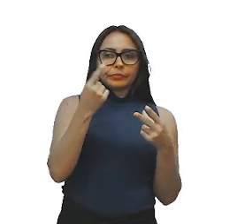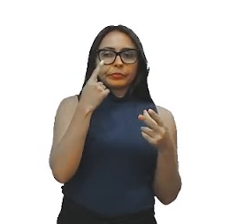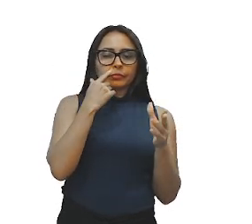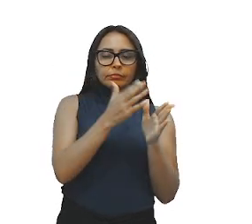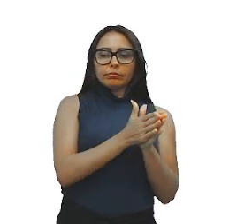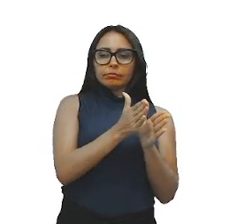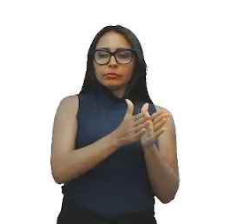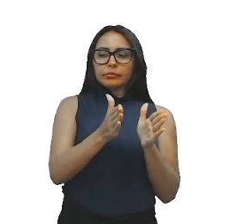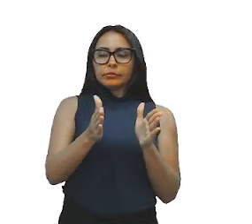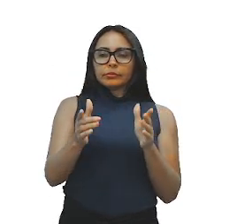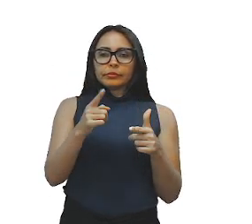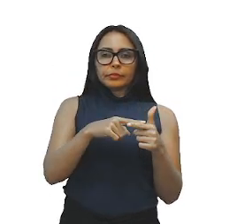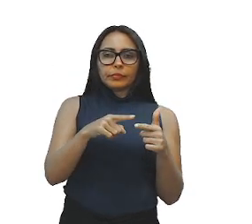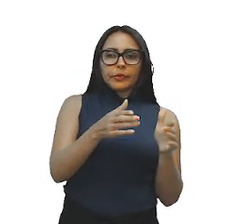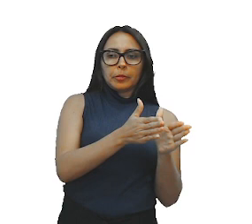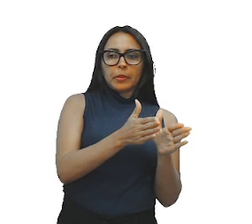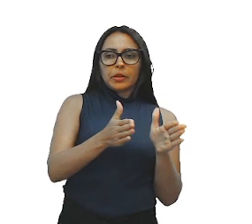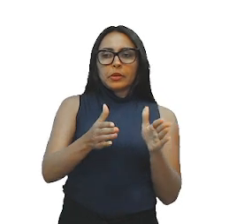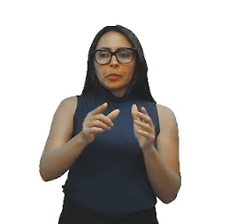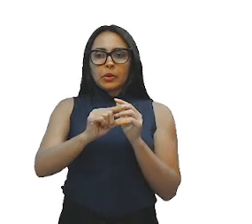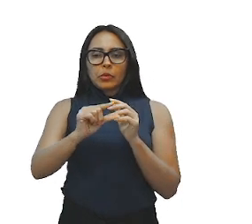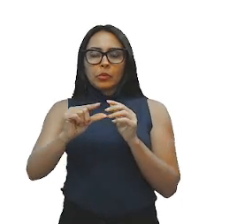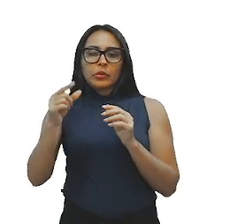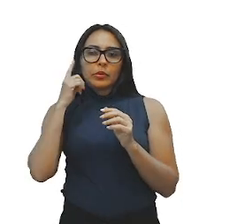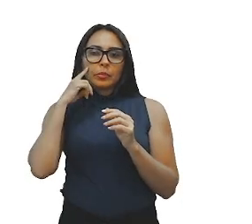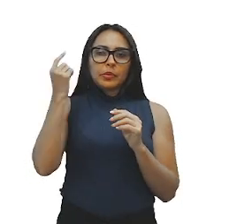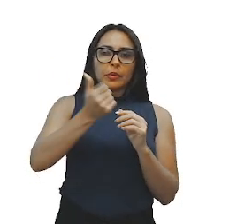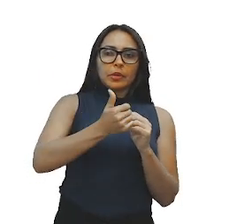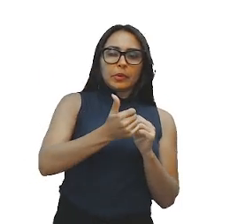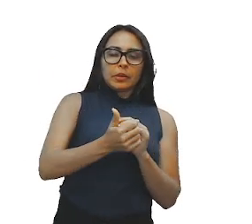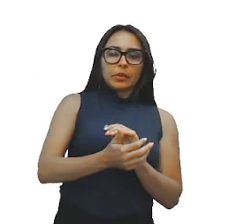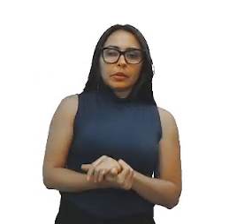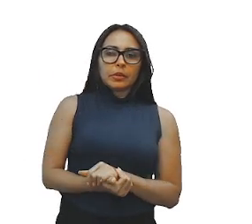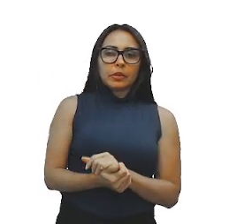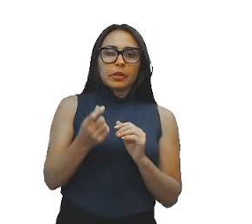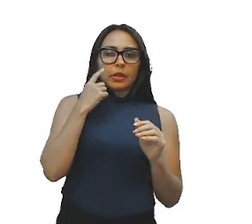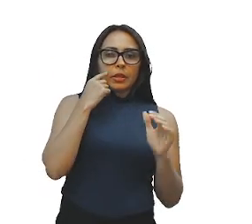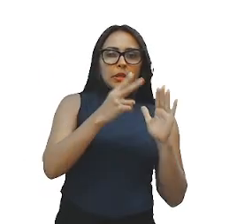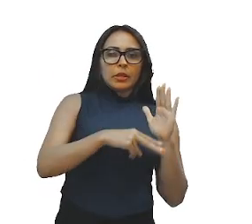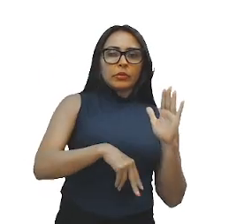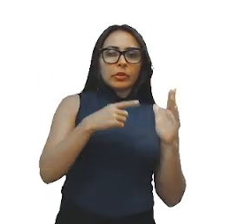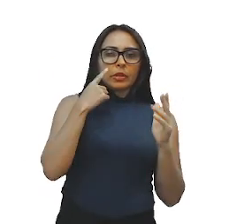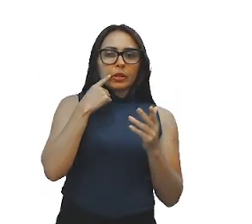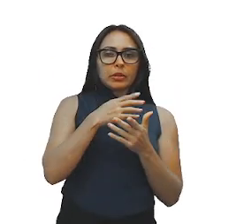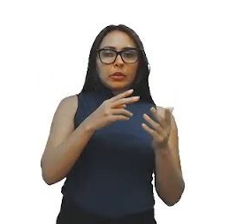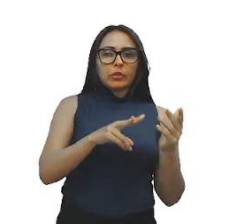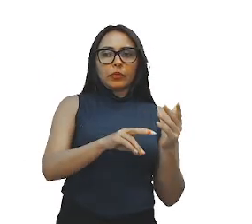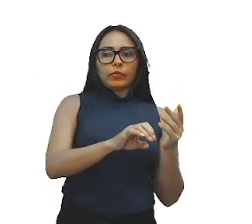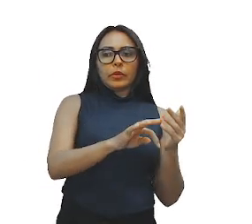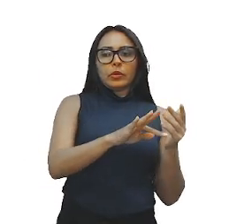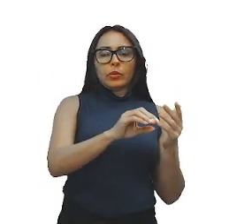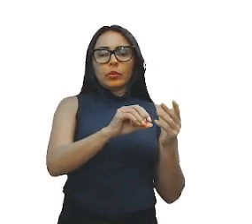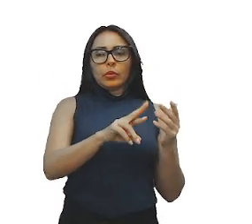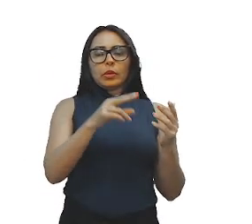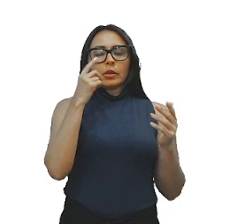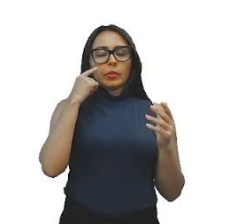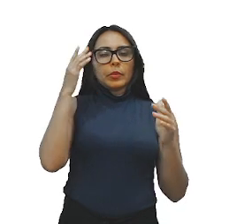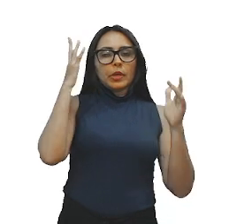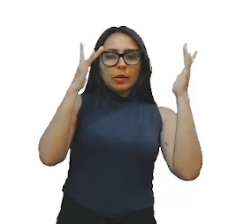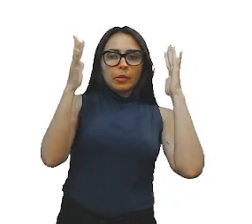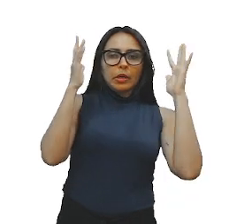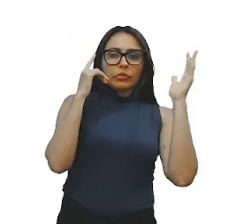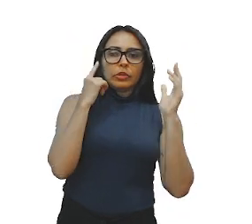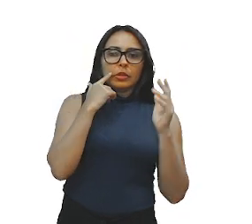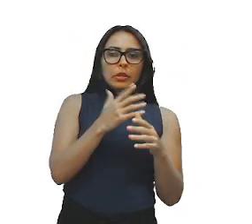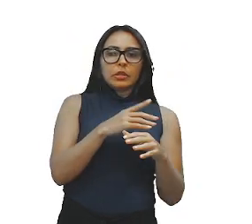partes menores. Primeira parte, ler os caracteres do vetor. Imagina que esse nome está armazenado num